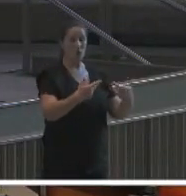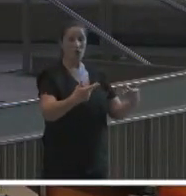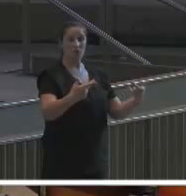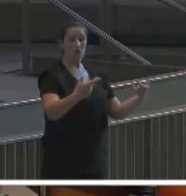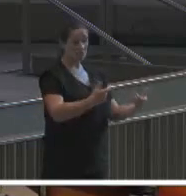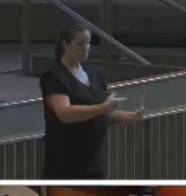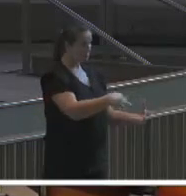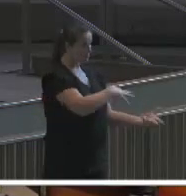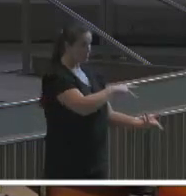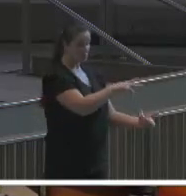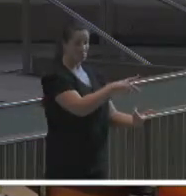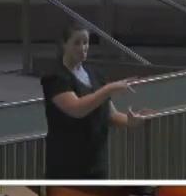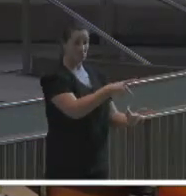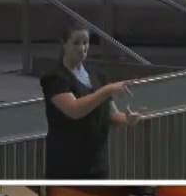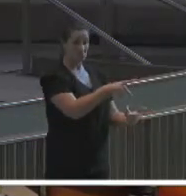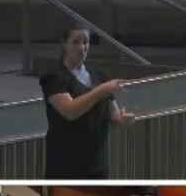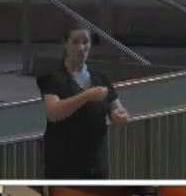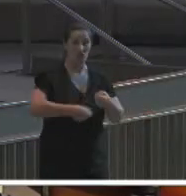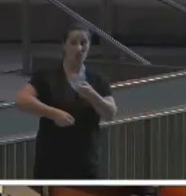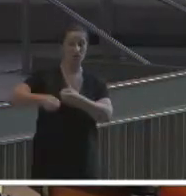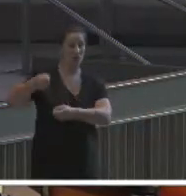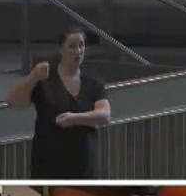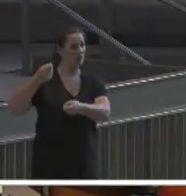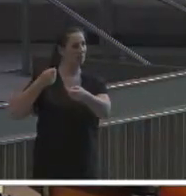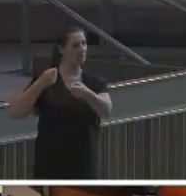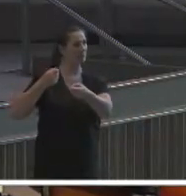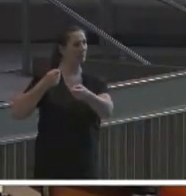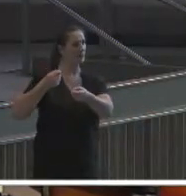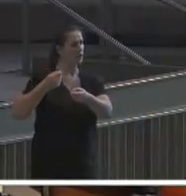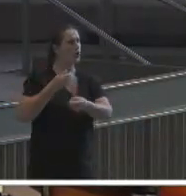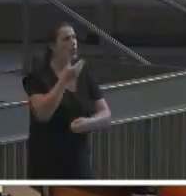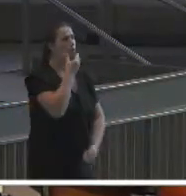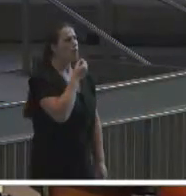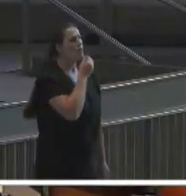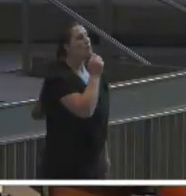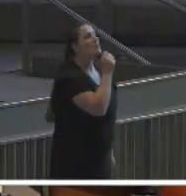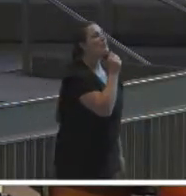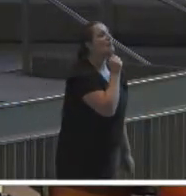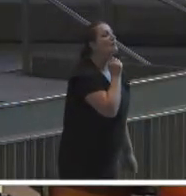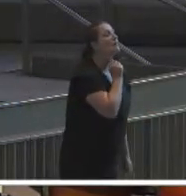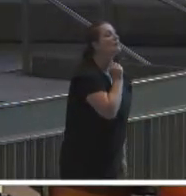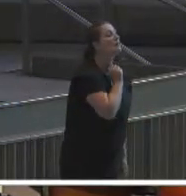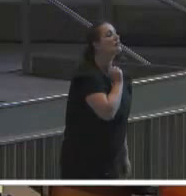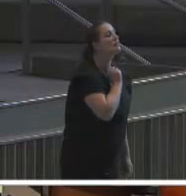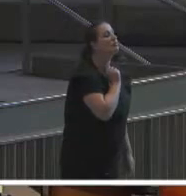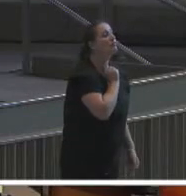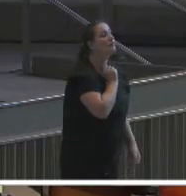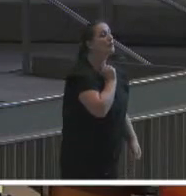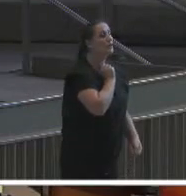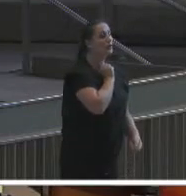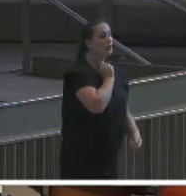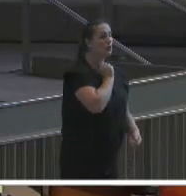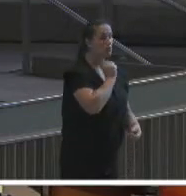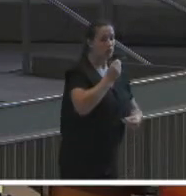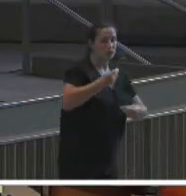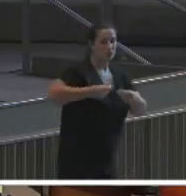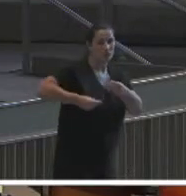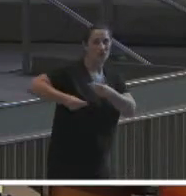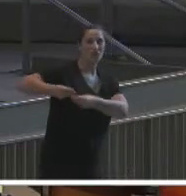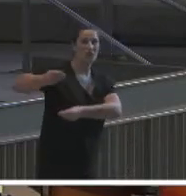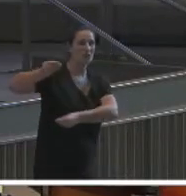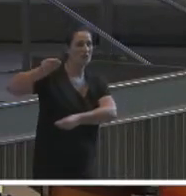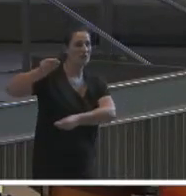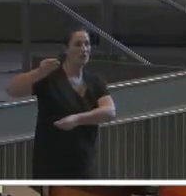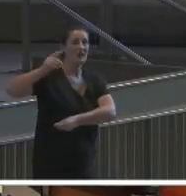alguém. No caso de Acã, ele havia trocado Deus, a